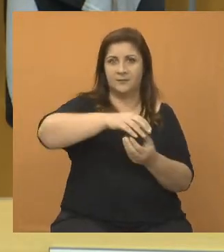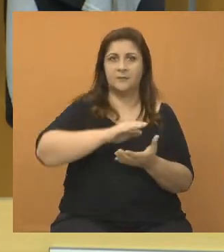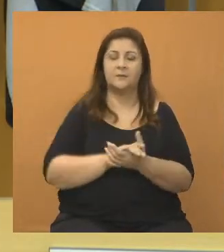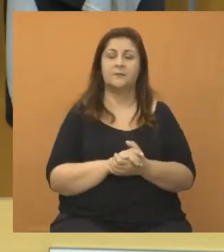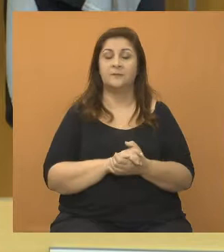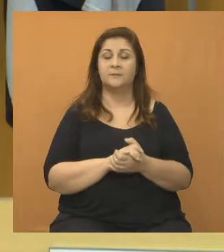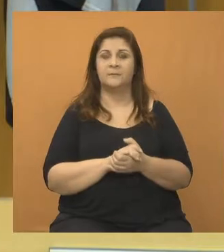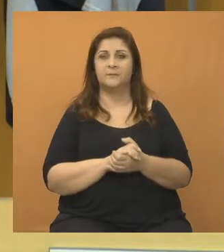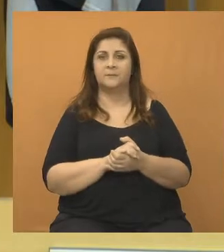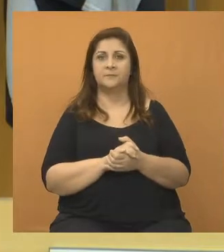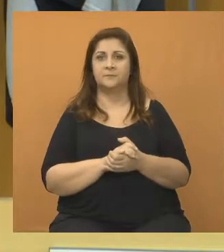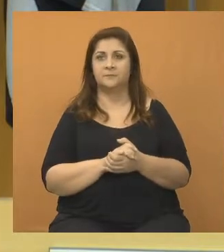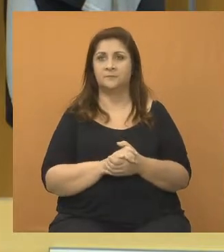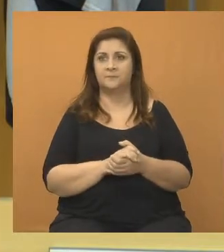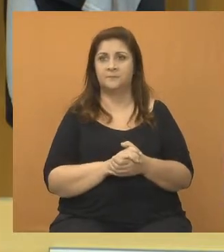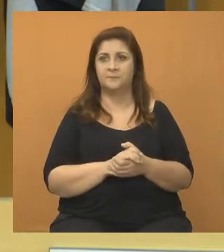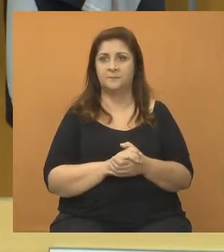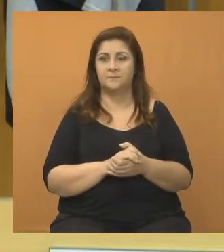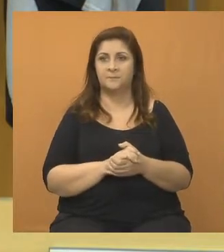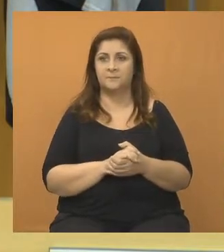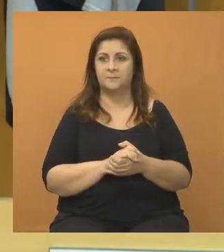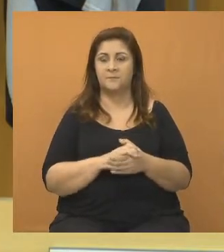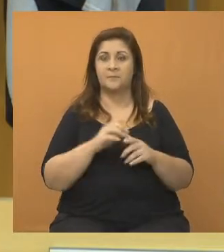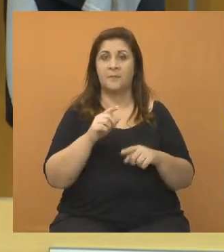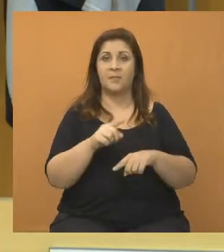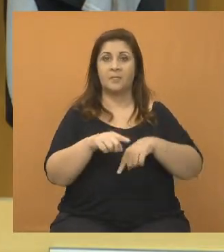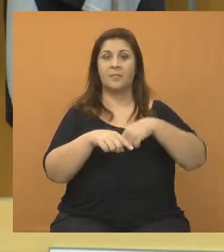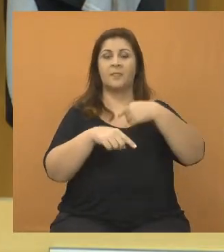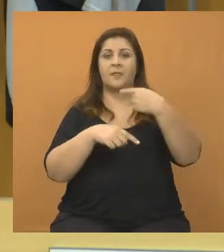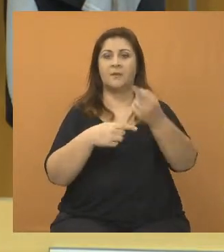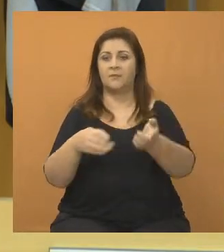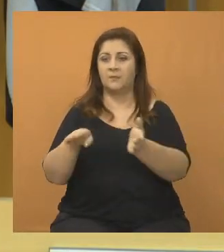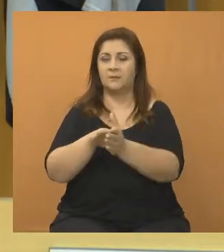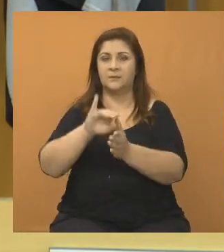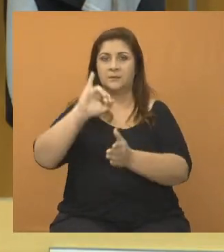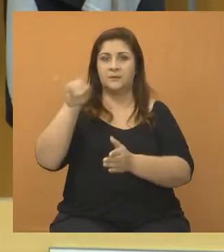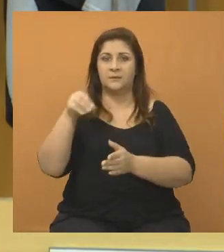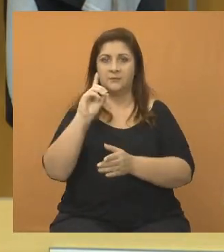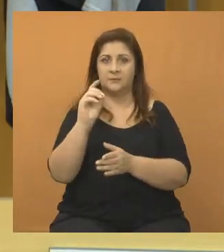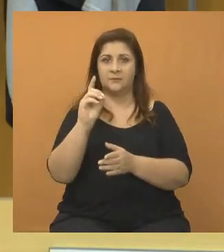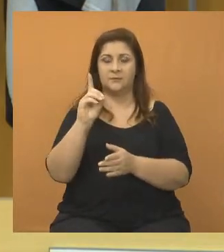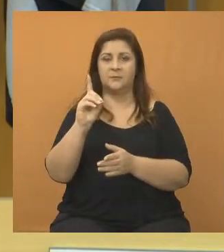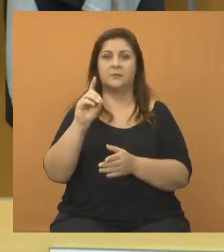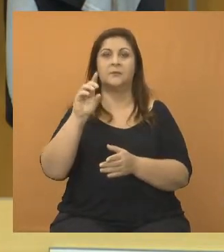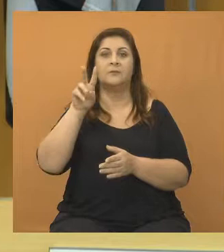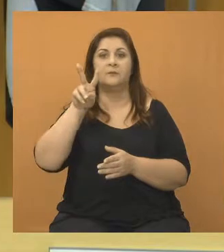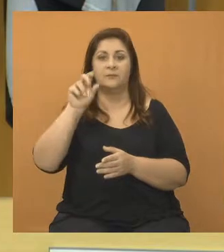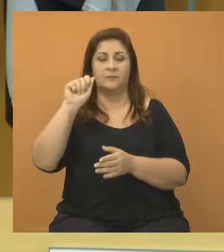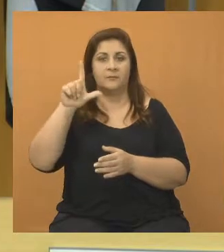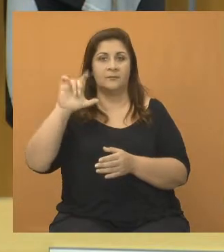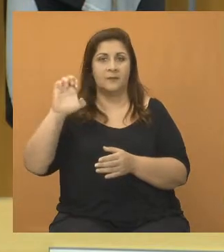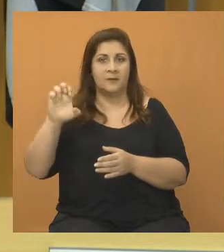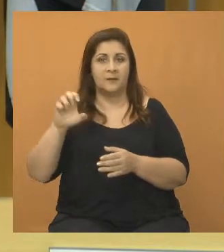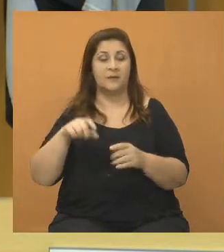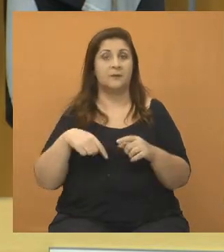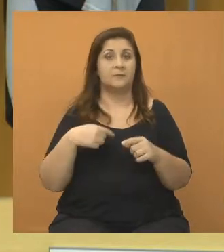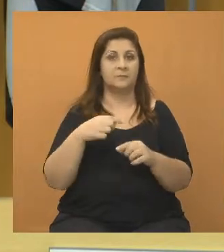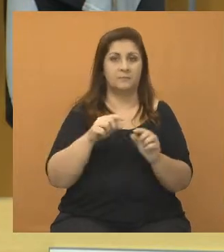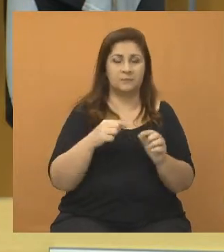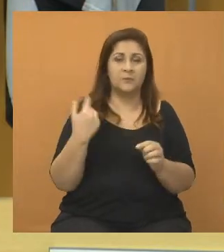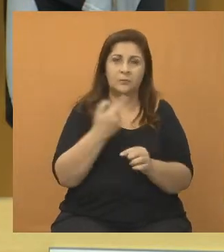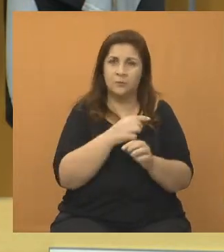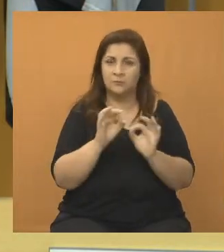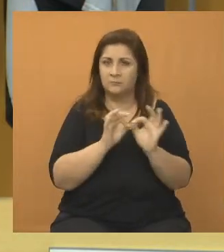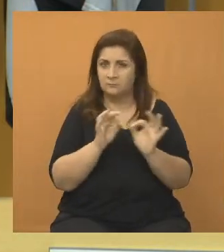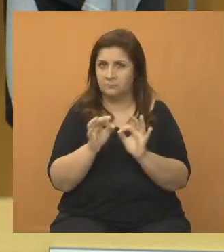até a rotatória do Viveiro. Depois do Viveiro até o Jardim do Vale não tinha projeto. Então a gente está assegurando recursos financeiros